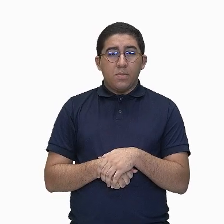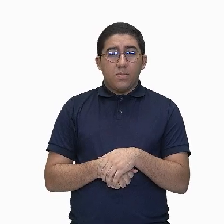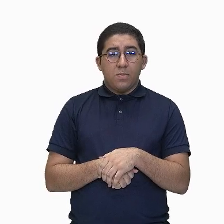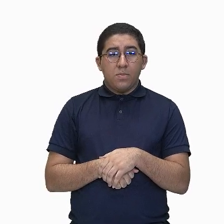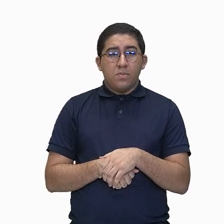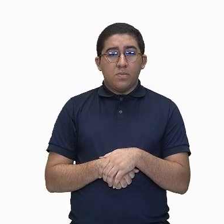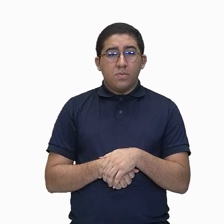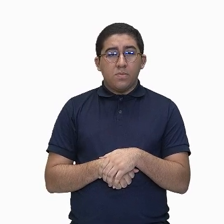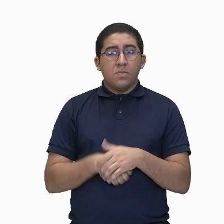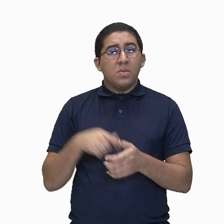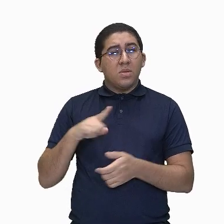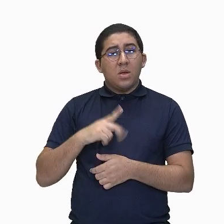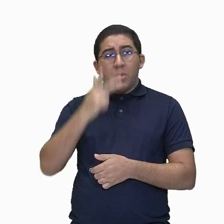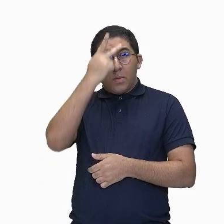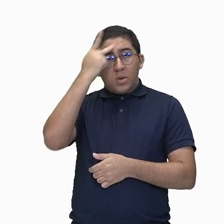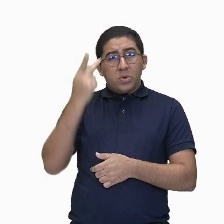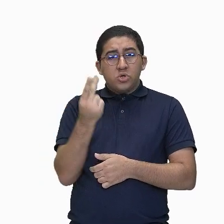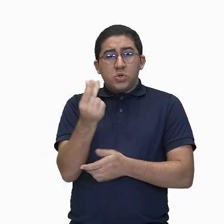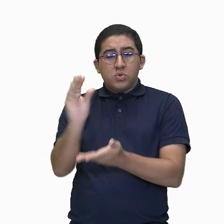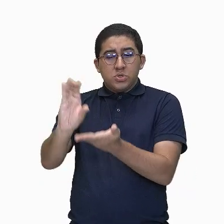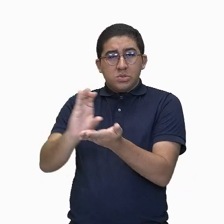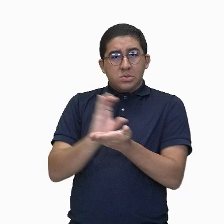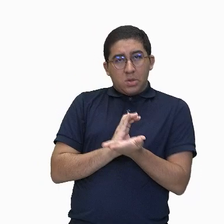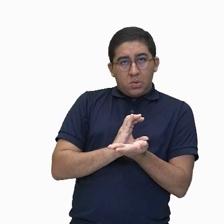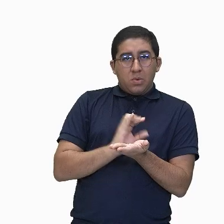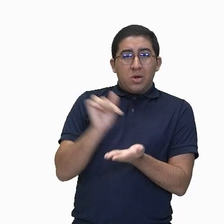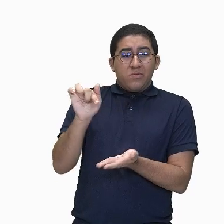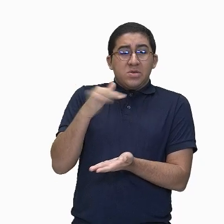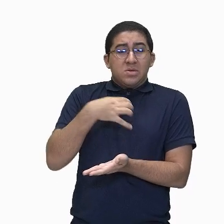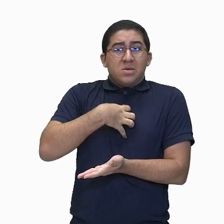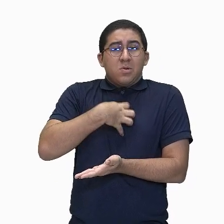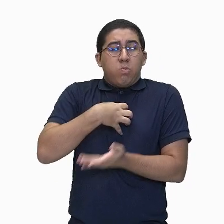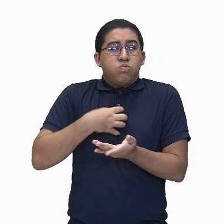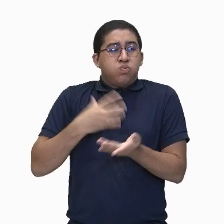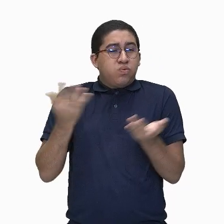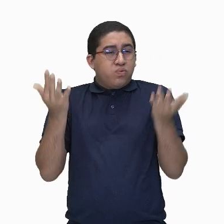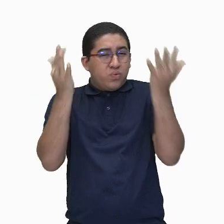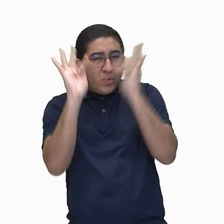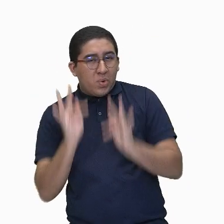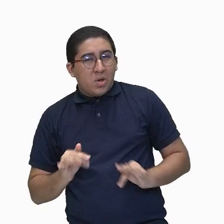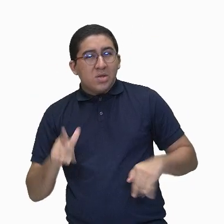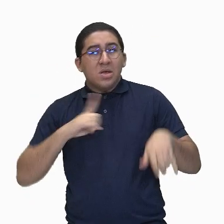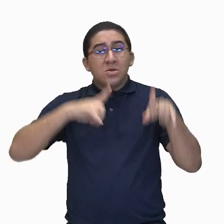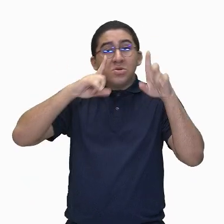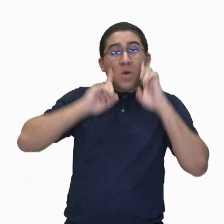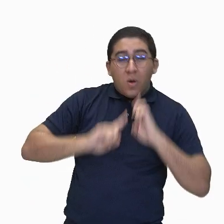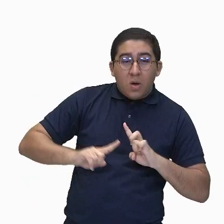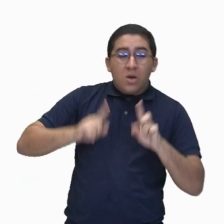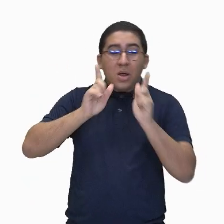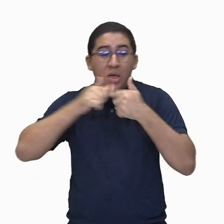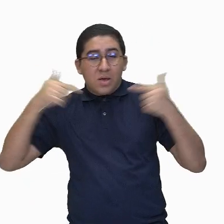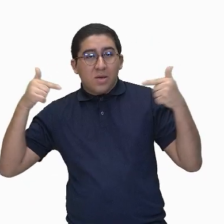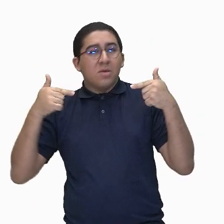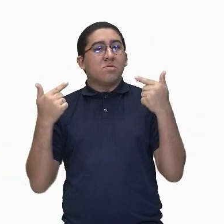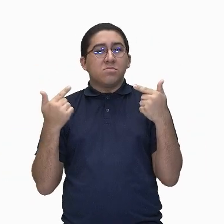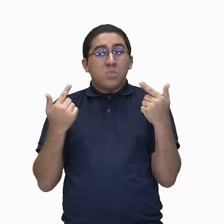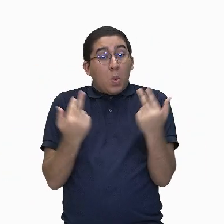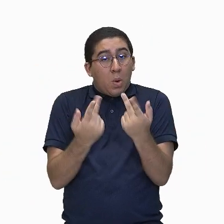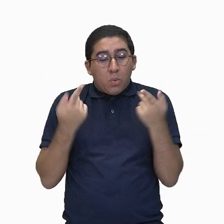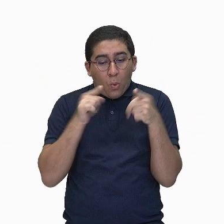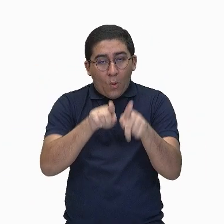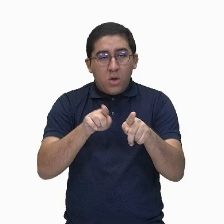uma coisa muito boa, e aí você se emociona e ri e chora ao mesmo tempo. Então observe que está dando ideia